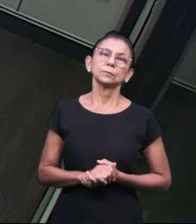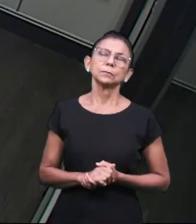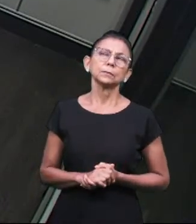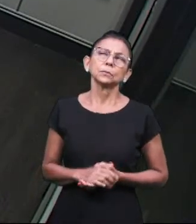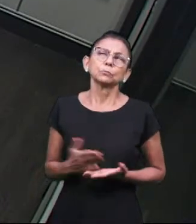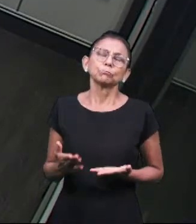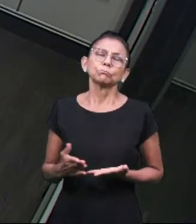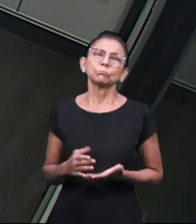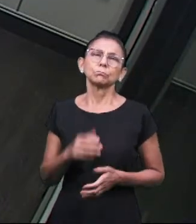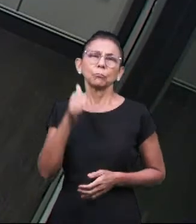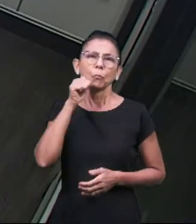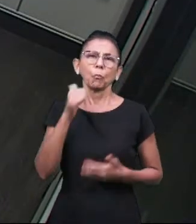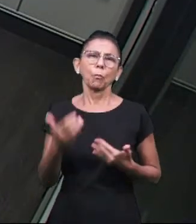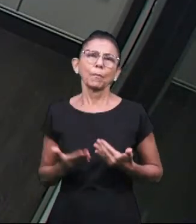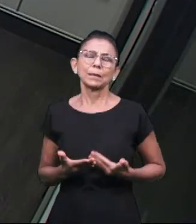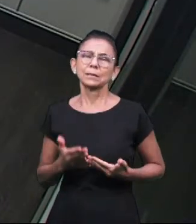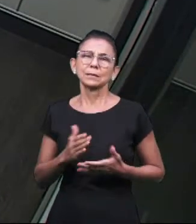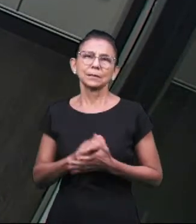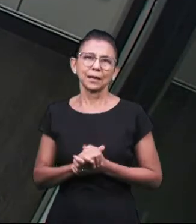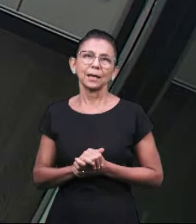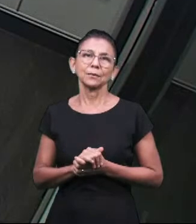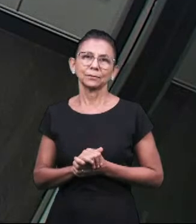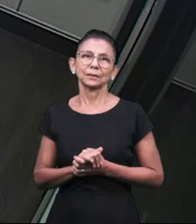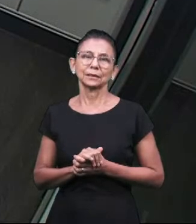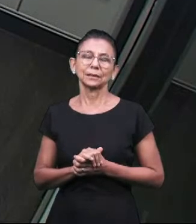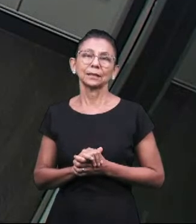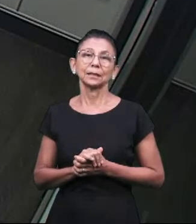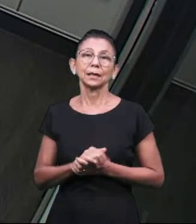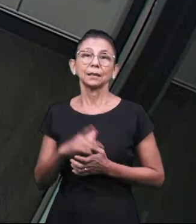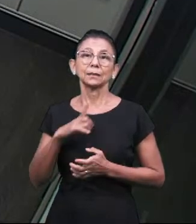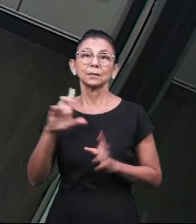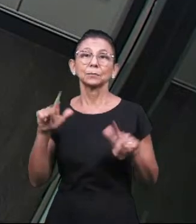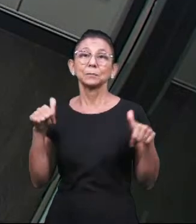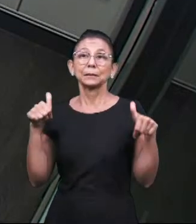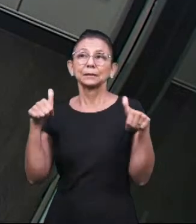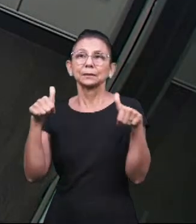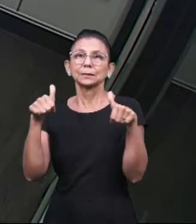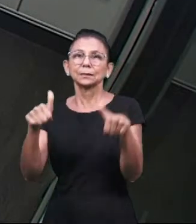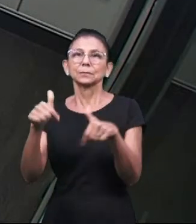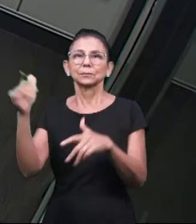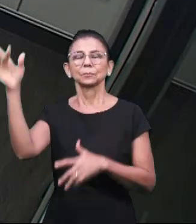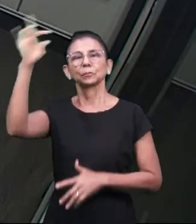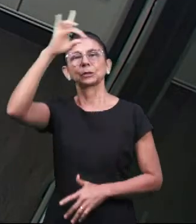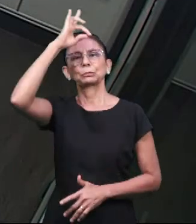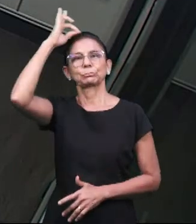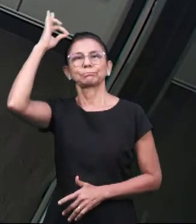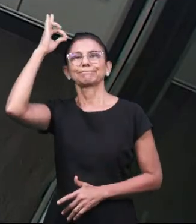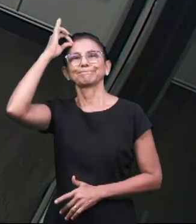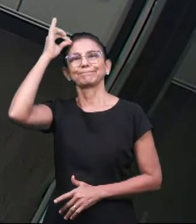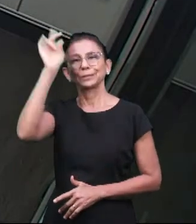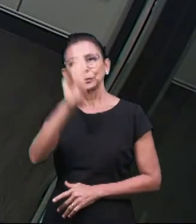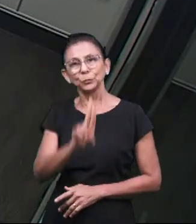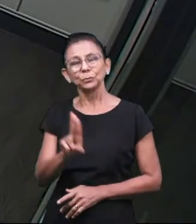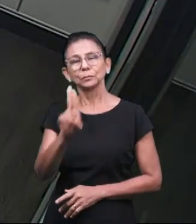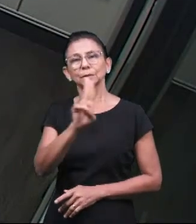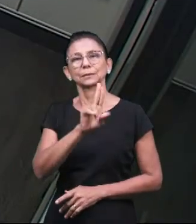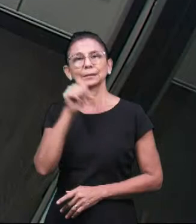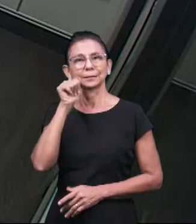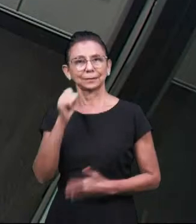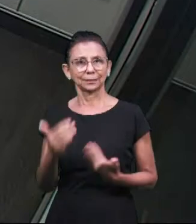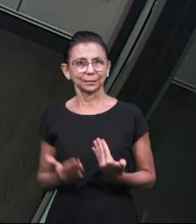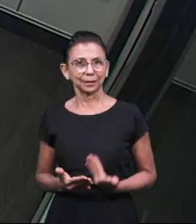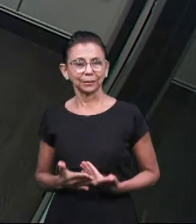a virtude daquele que opera na vida dela. Então, para nós hoje, é